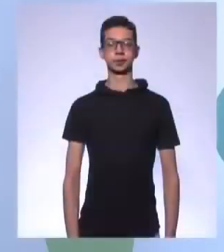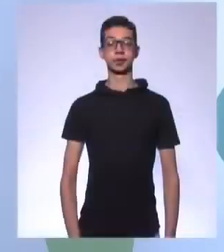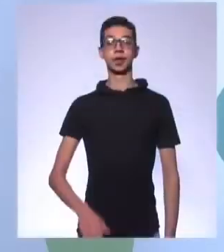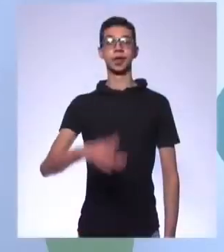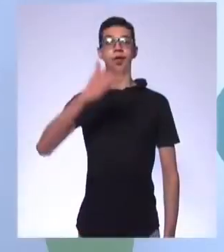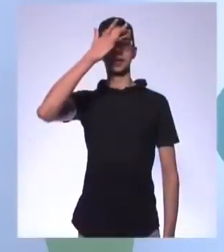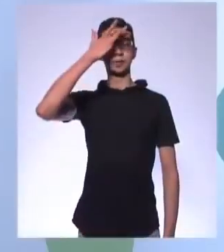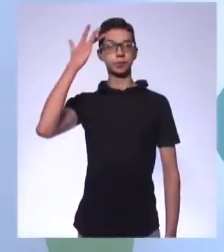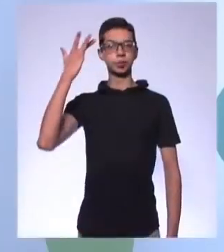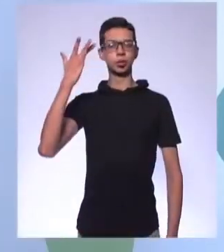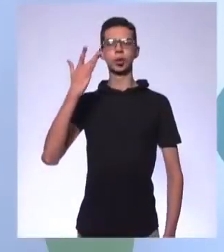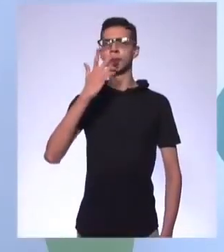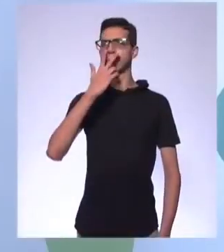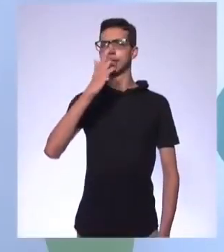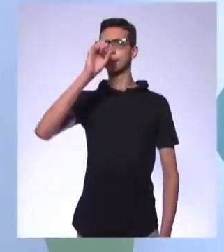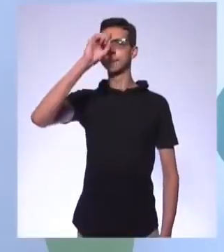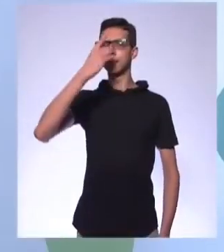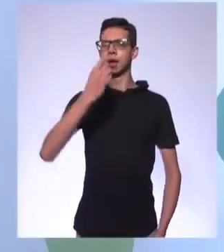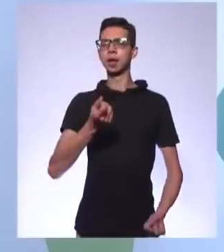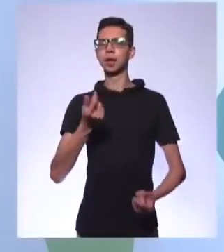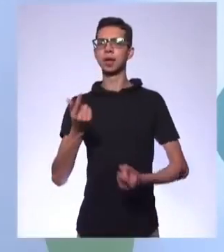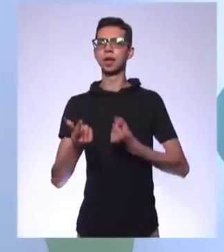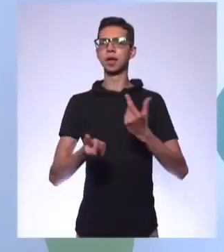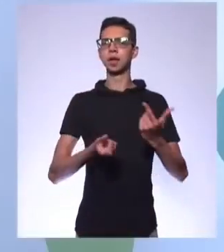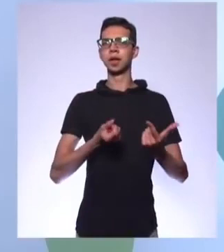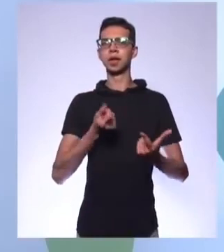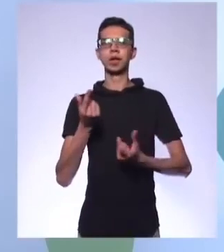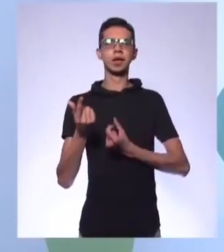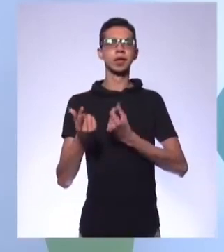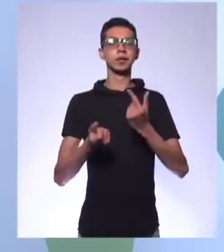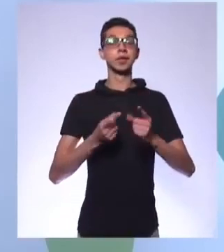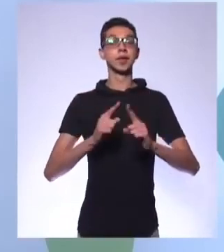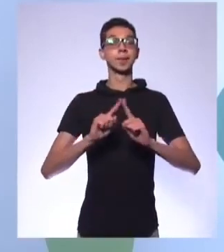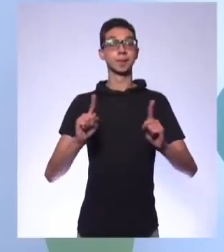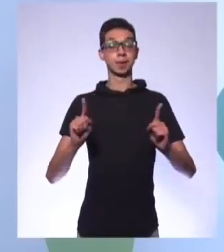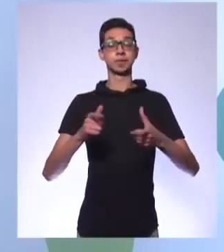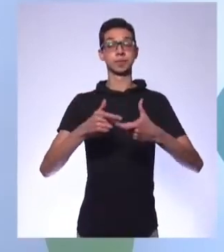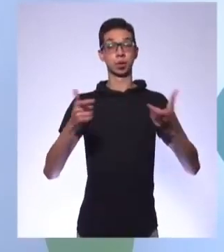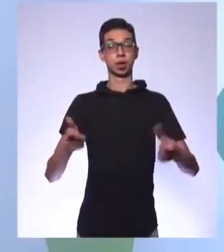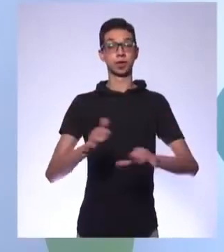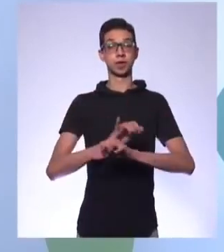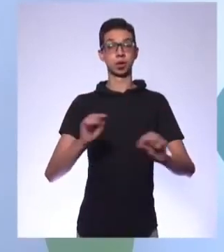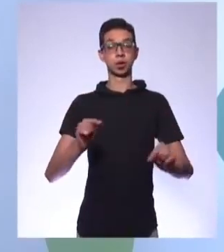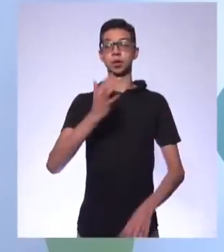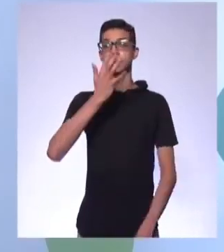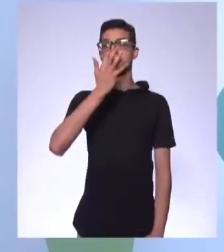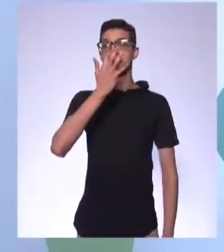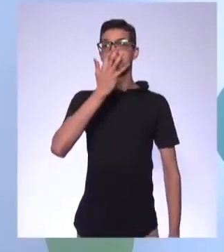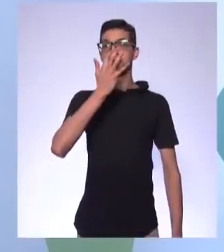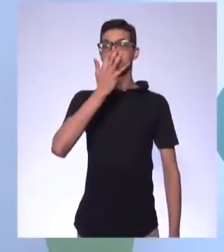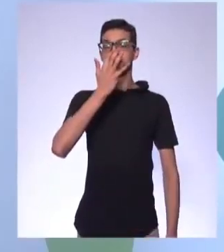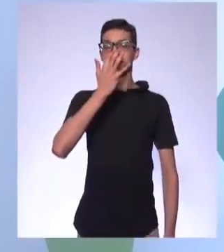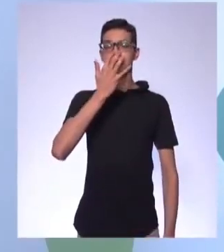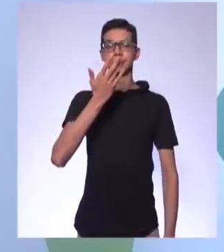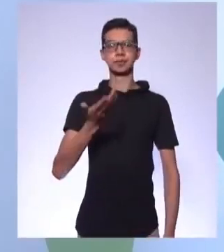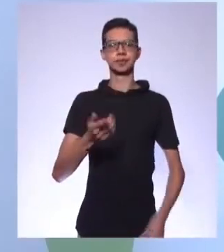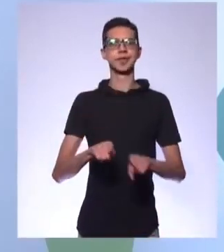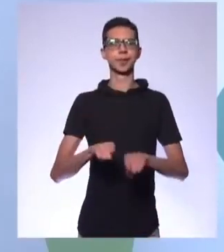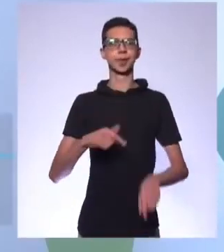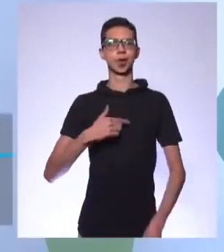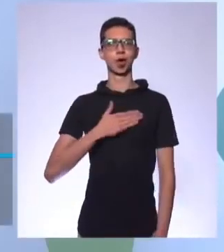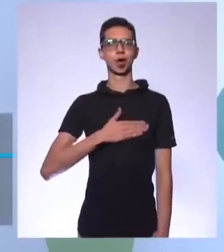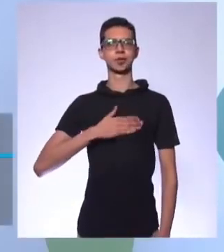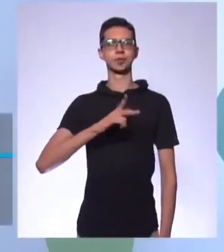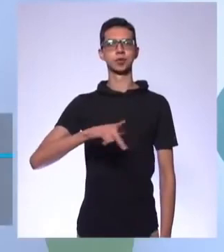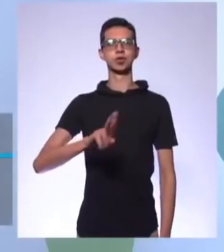O pessoal está bem dividido entre apreciação e vício, viu? Mas a maioria diz apreciação. Eu gostei, achei bem interessante a resposta do professor Orlando.